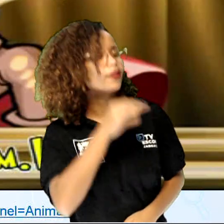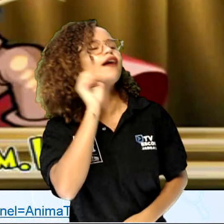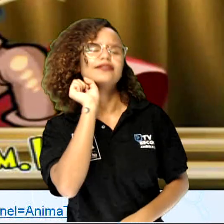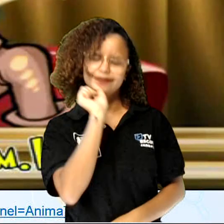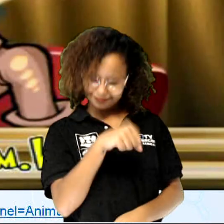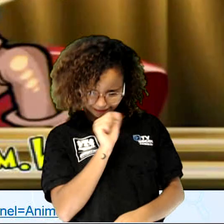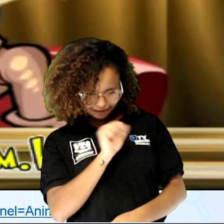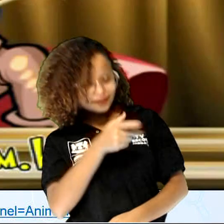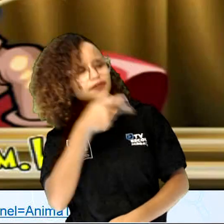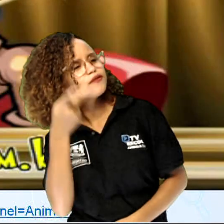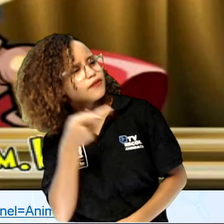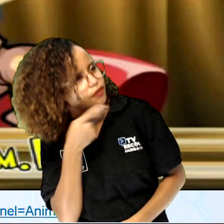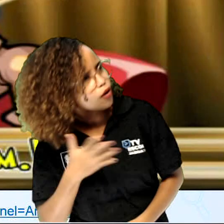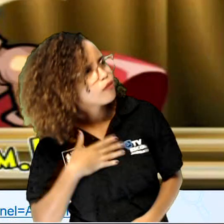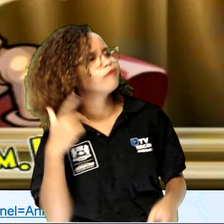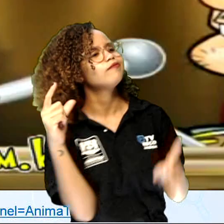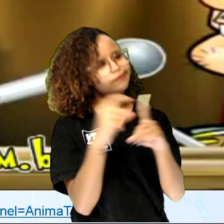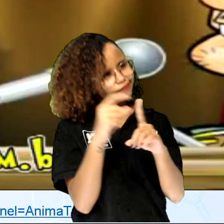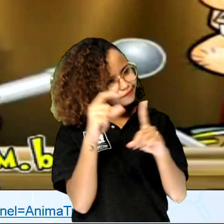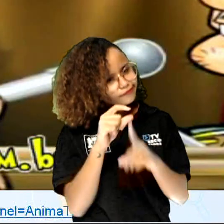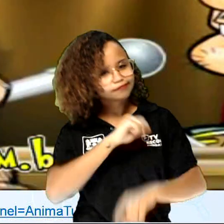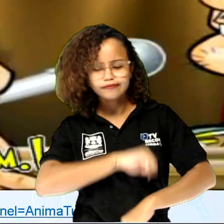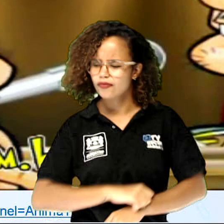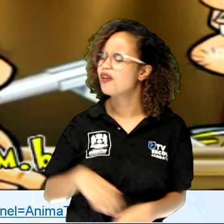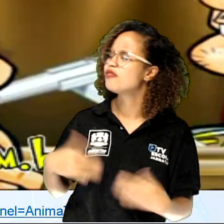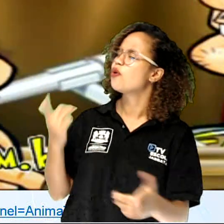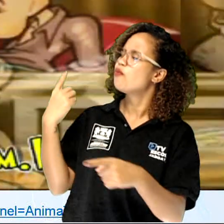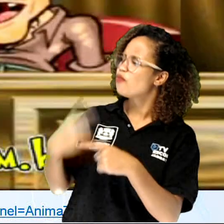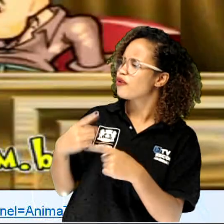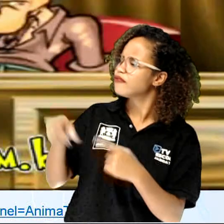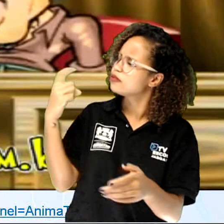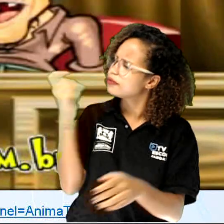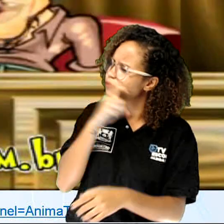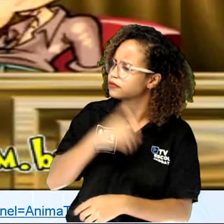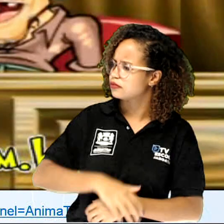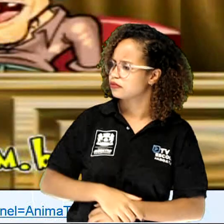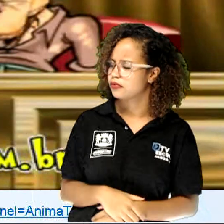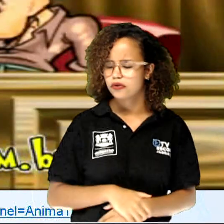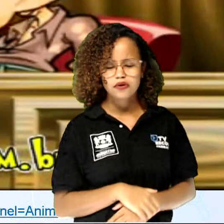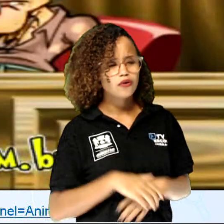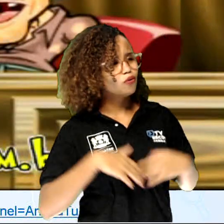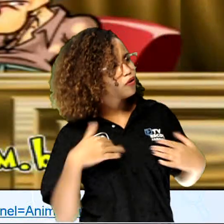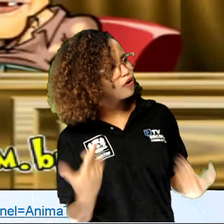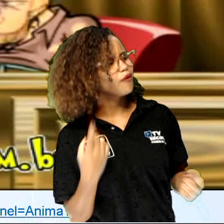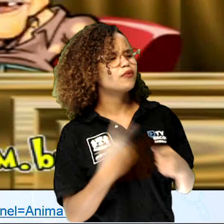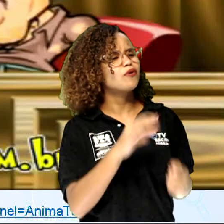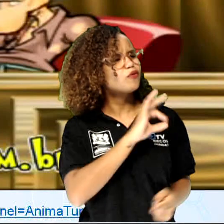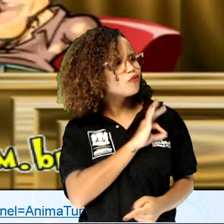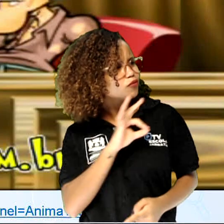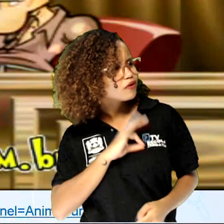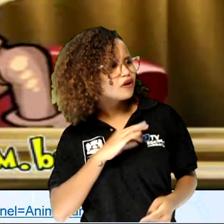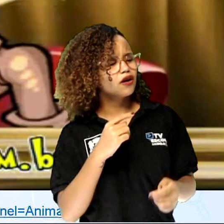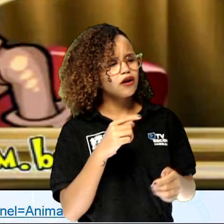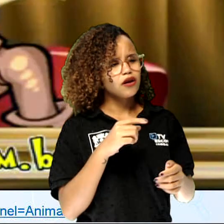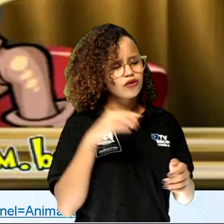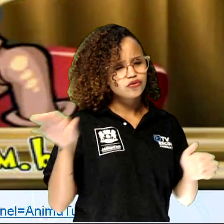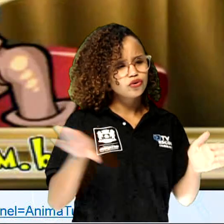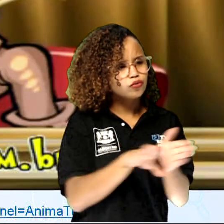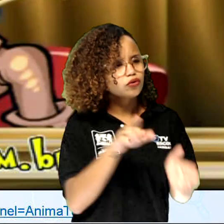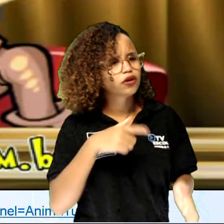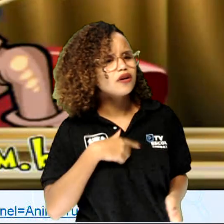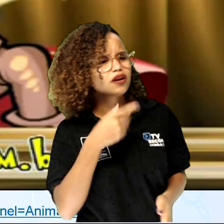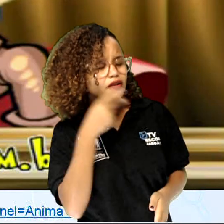sim, senhor, minhas palavras é essa aí. Então por que o senhor mentiu? Uai, isso é porque quando o policial chegou no local, ele foi